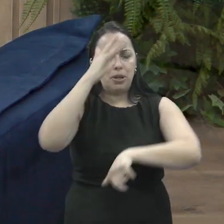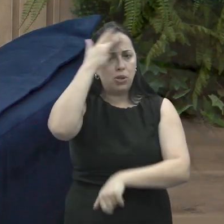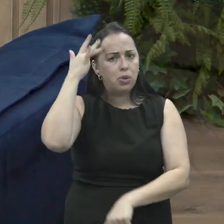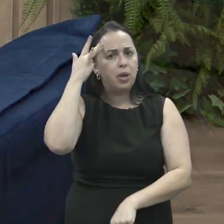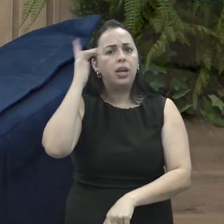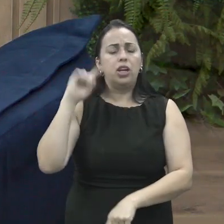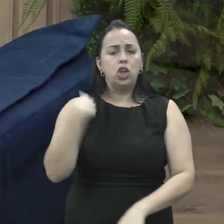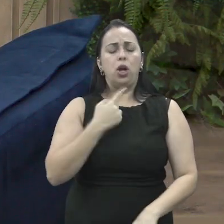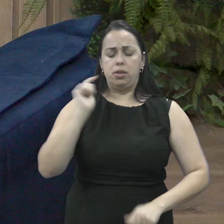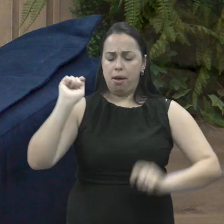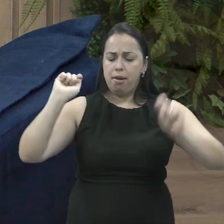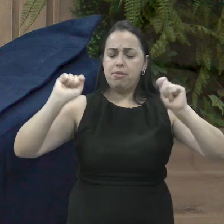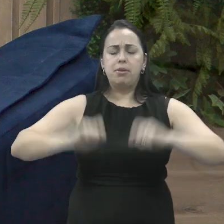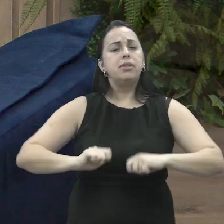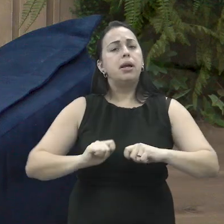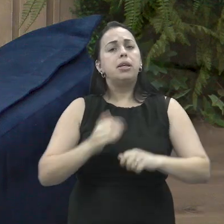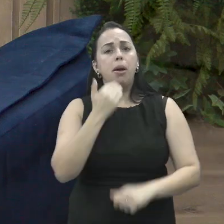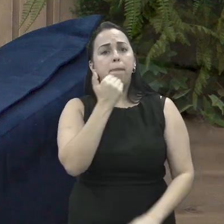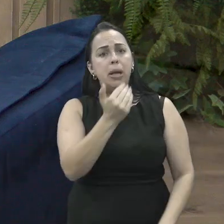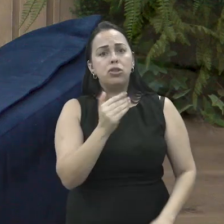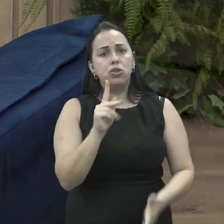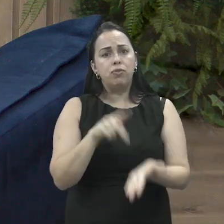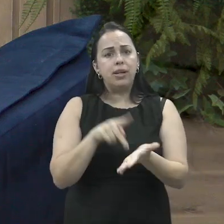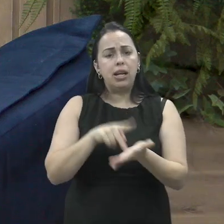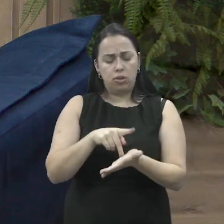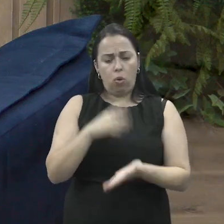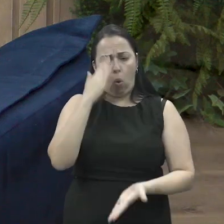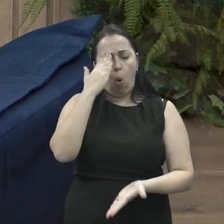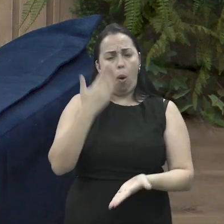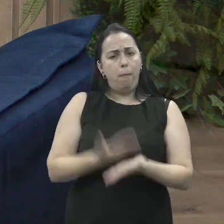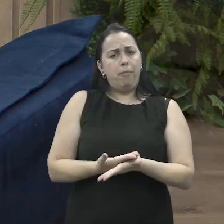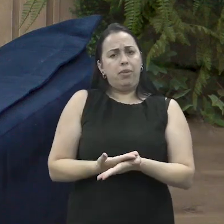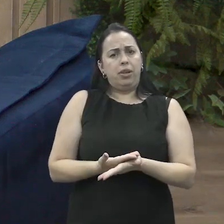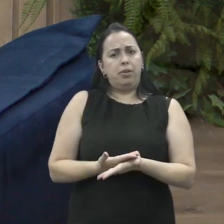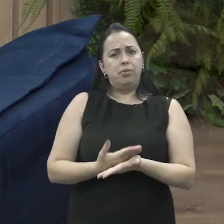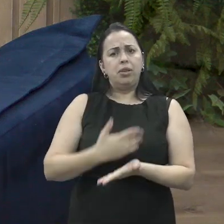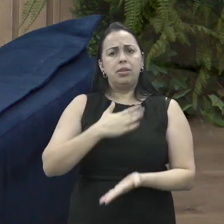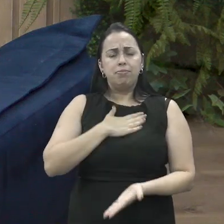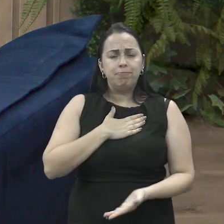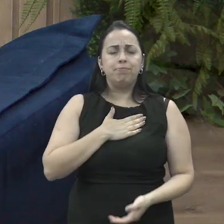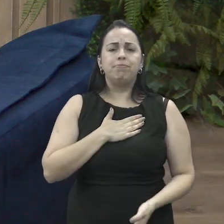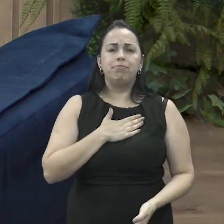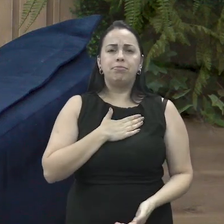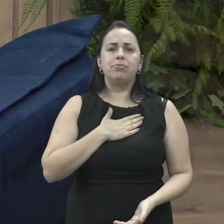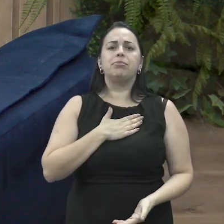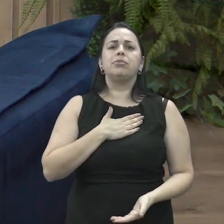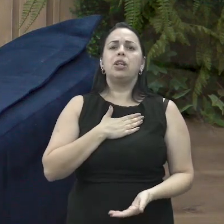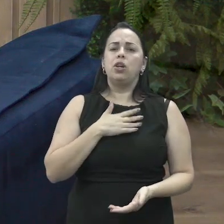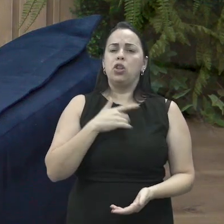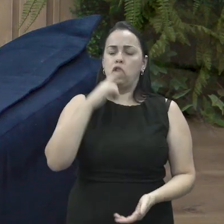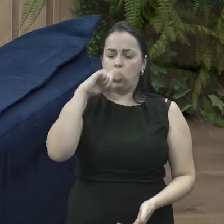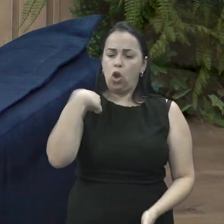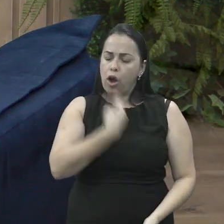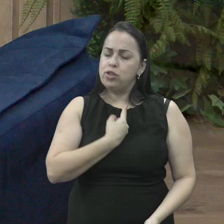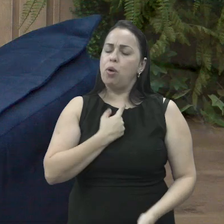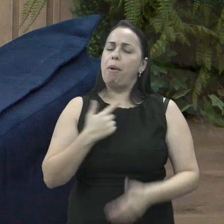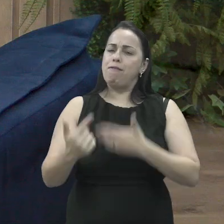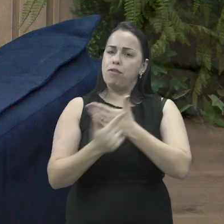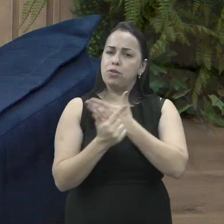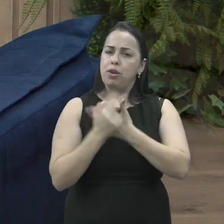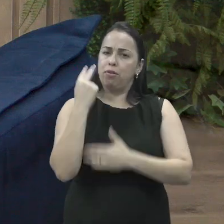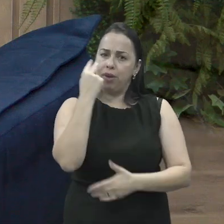próximo, acredite no que a gente pode fazer. E eu peço sempre a confiança conosco. A confiança conosco